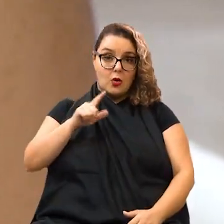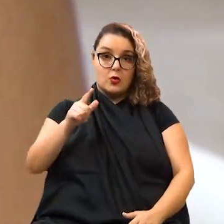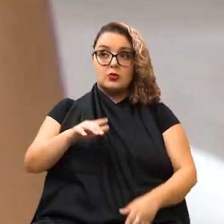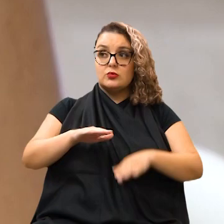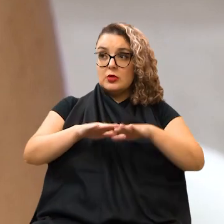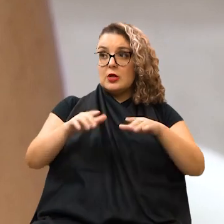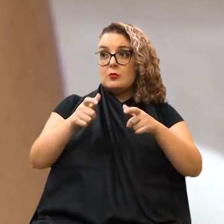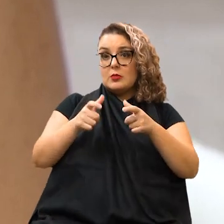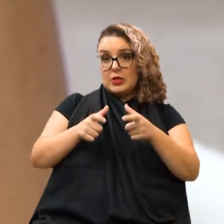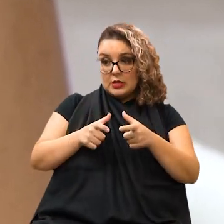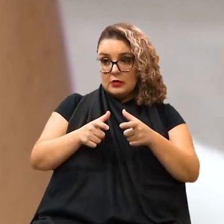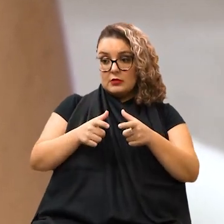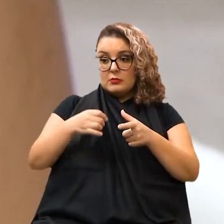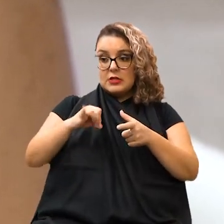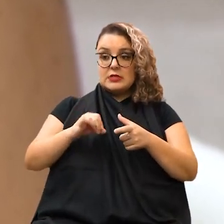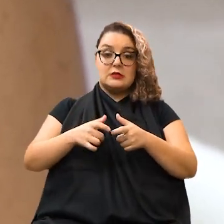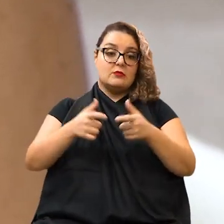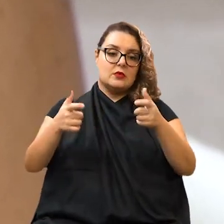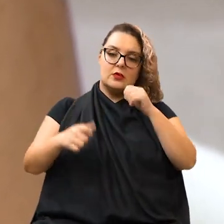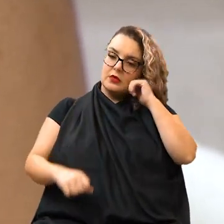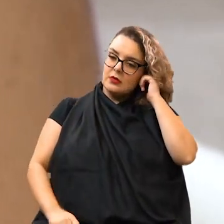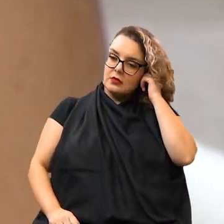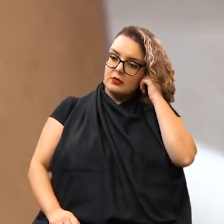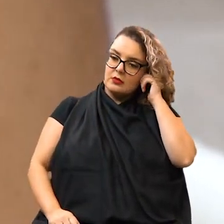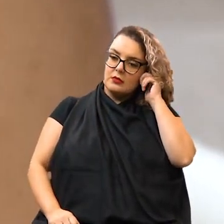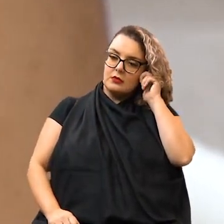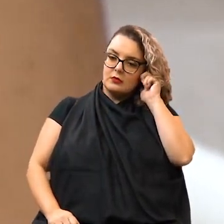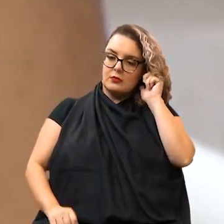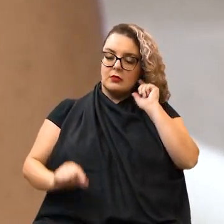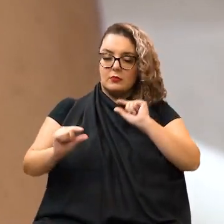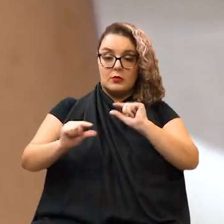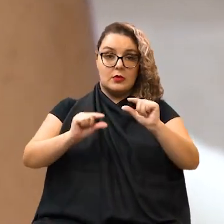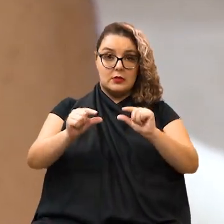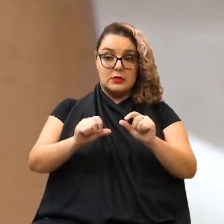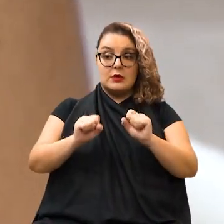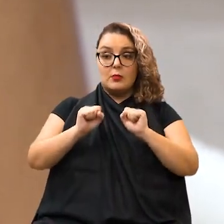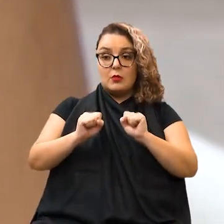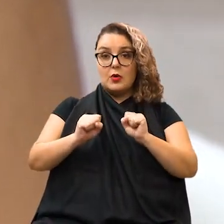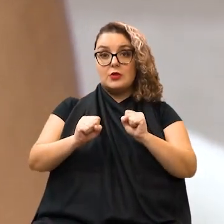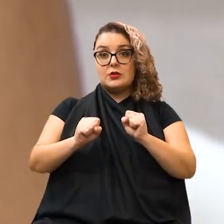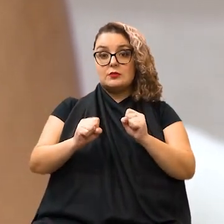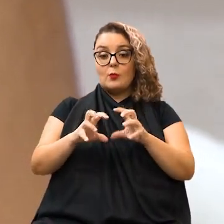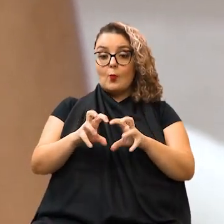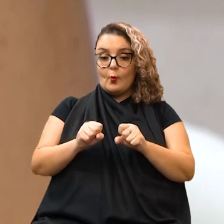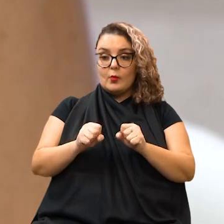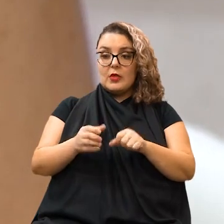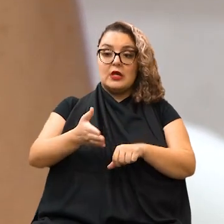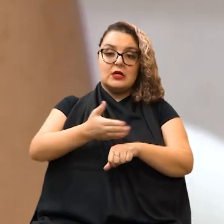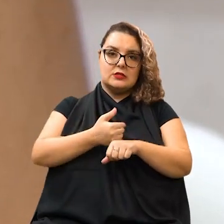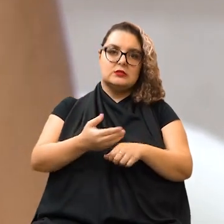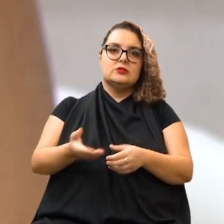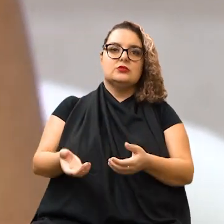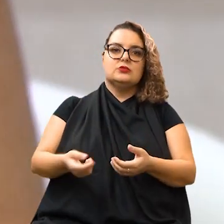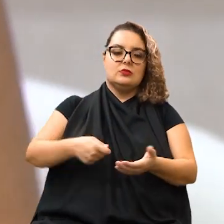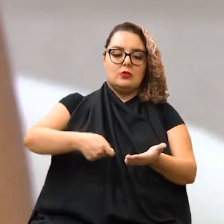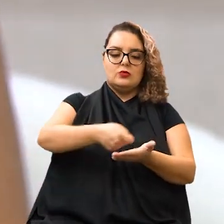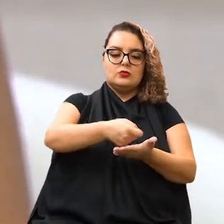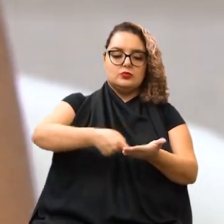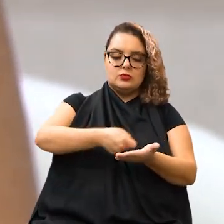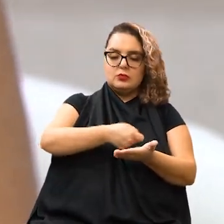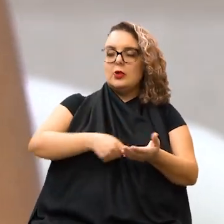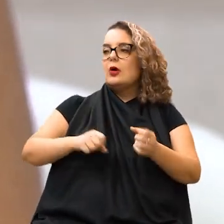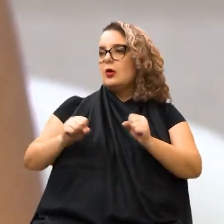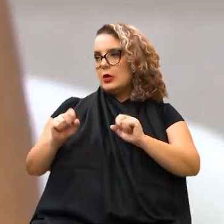É lógico que aqui a superfície não é muito grande, mas se a superfície for muito grande, você faz isso por partes, senão a tinta pode secar antes de você